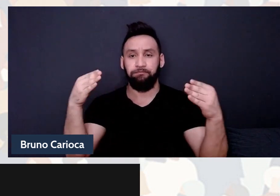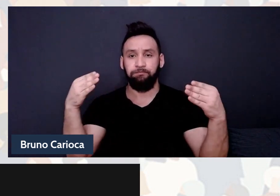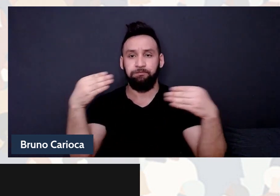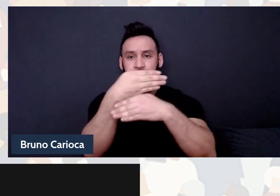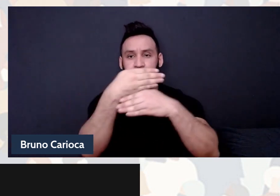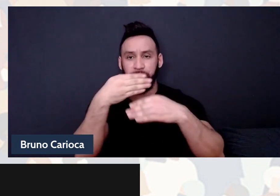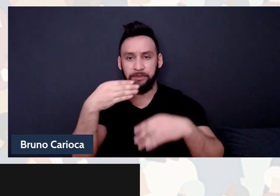no momento.